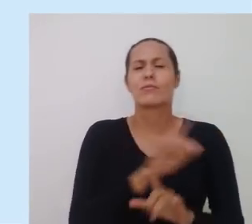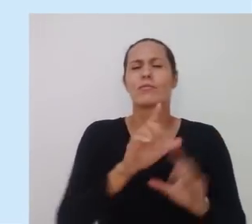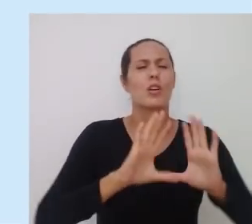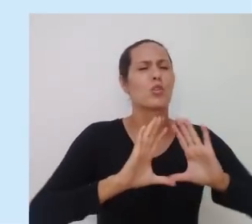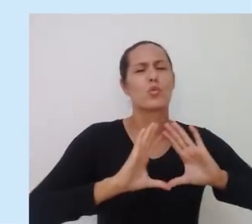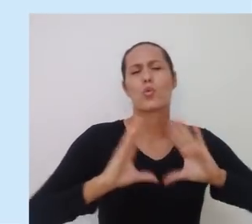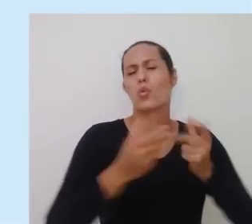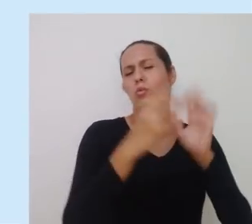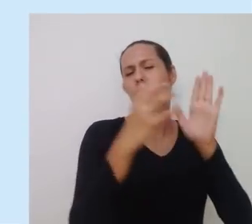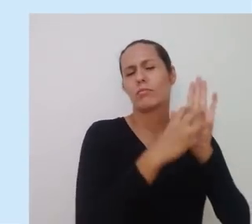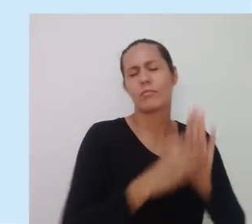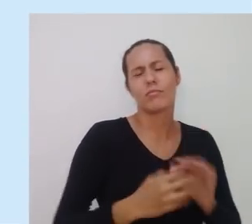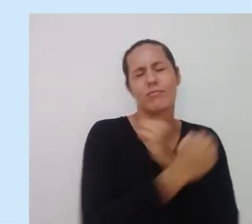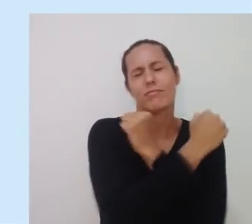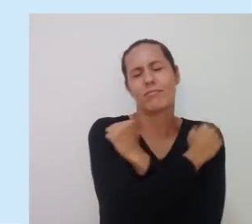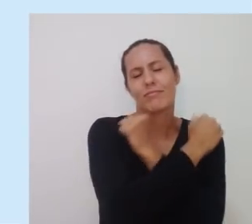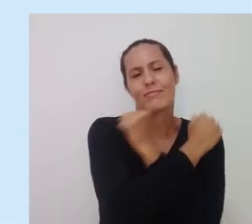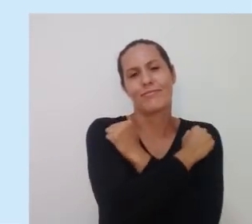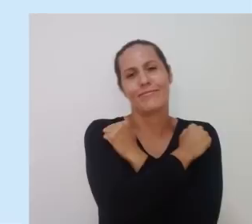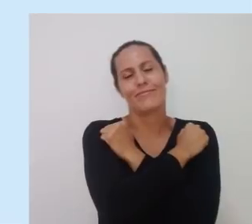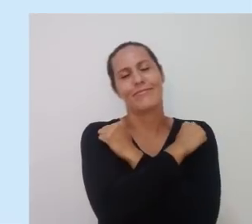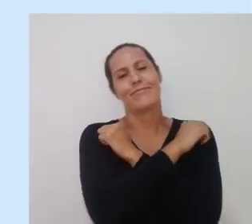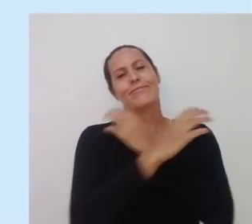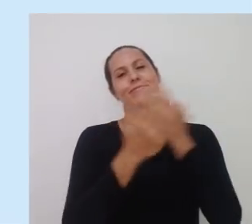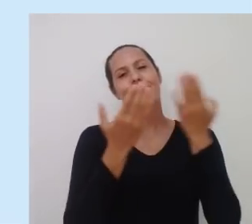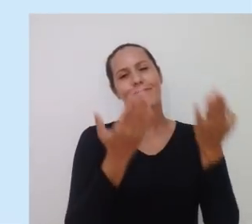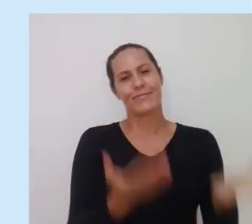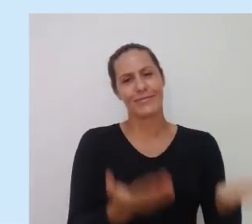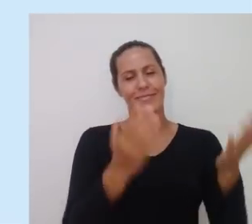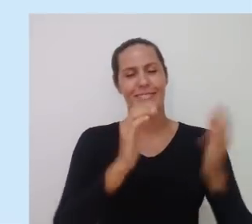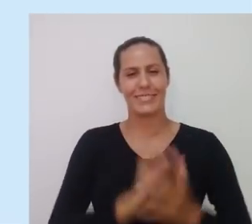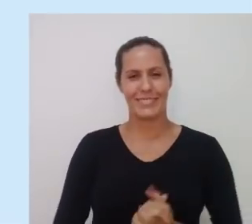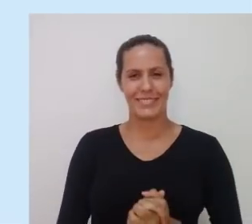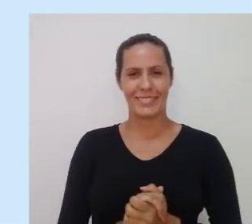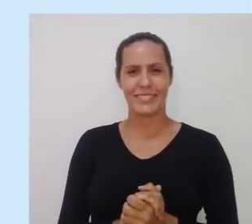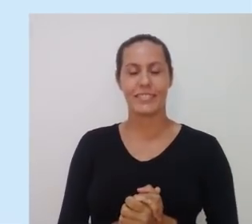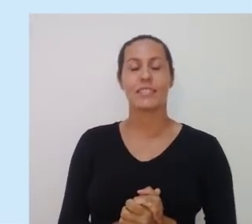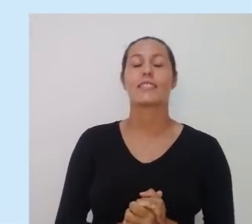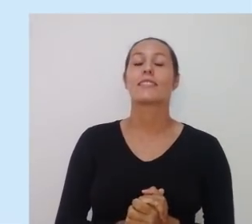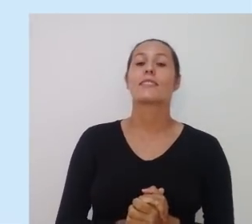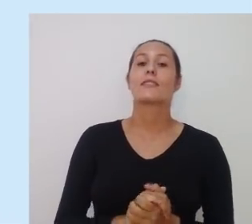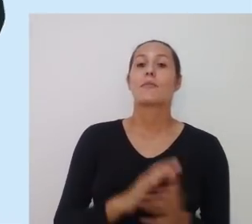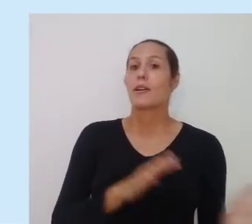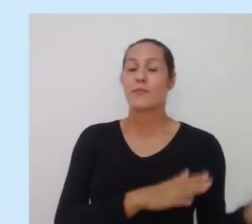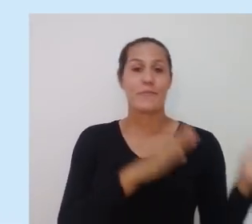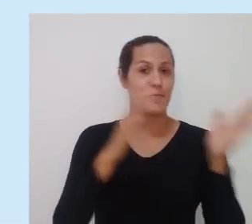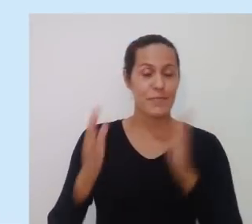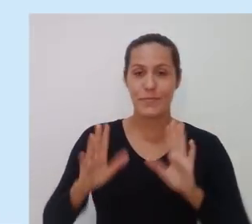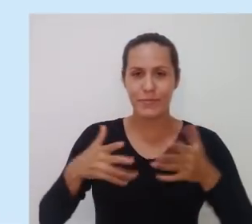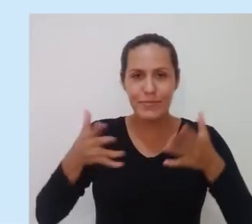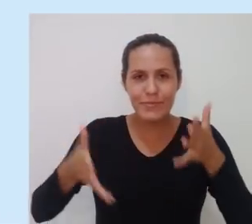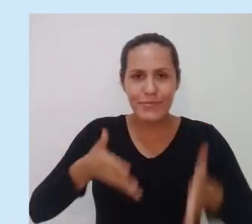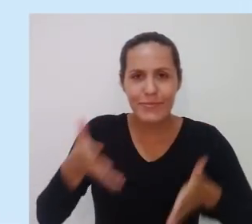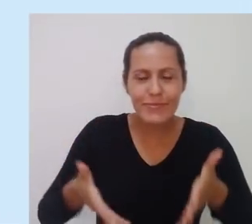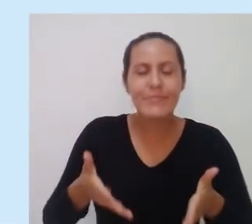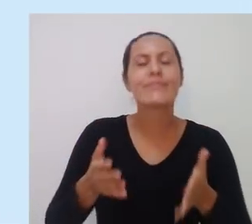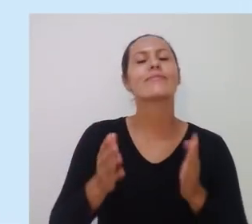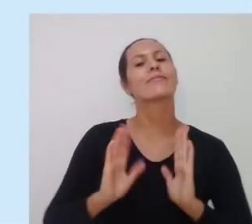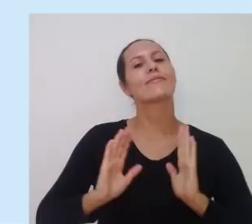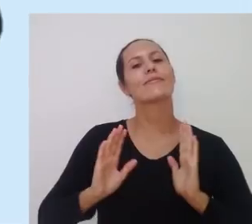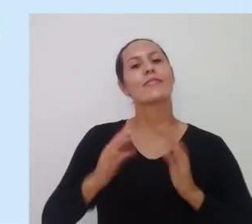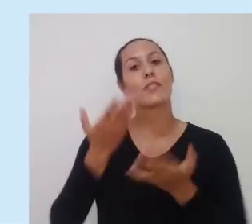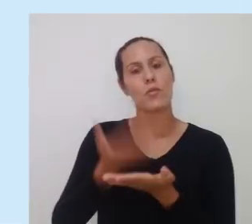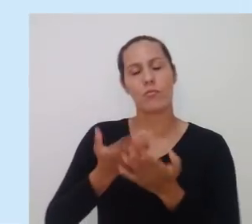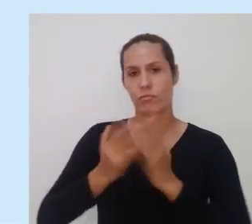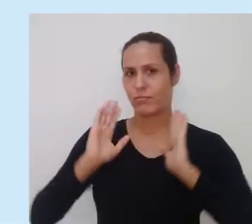professores, funcionários de uma maneira em geral, sintam-se abraçados por mim, vocês que são do McDowell. Mas vamos deixar de conversa mole